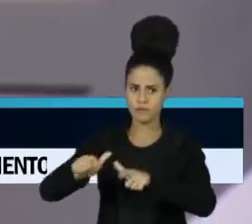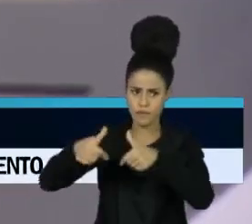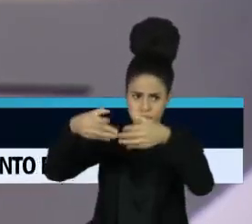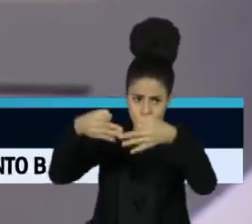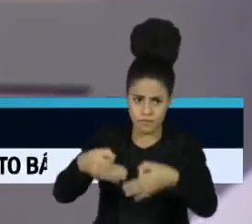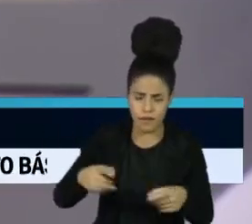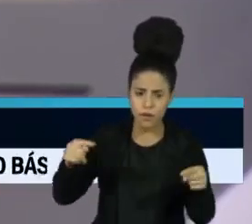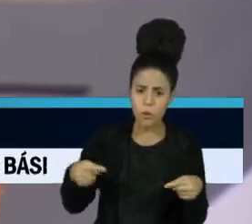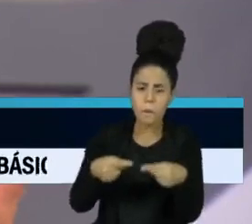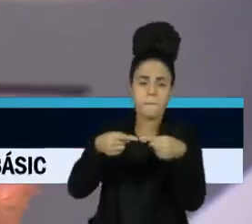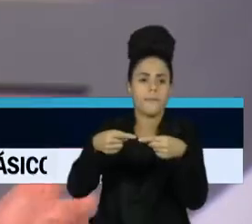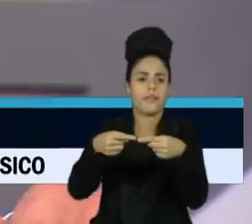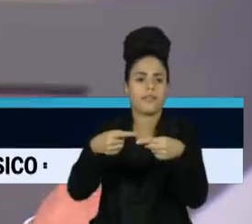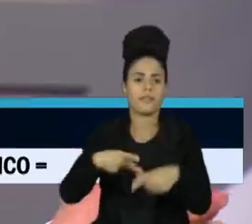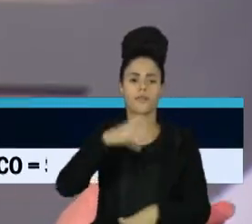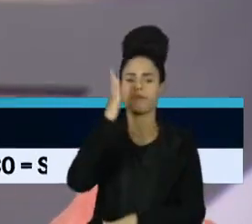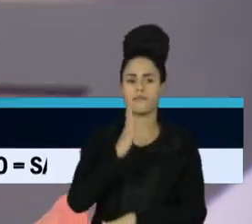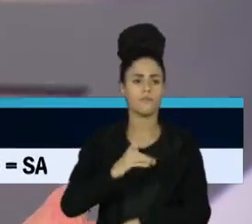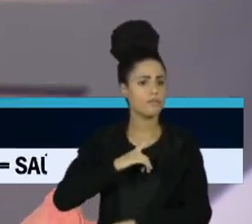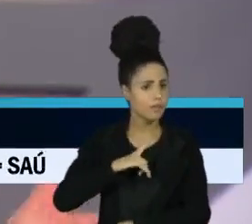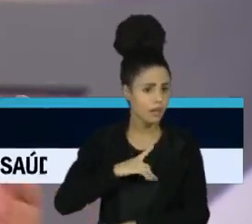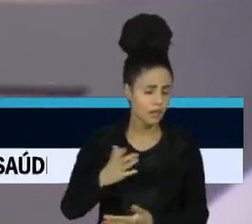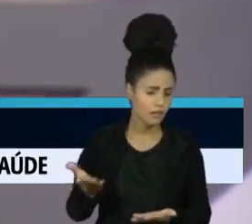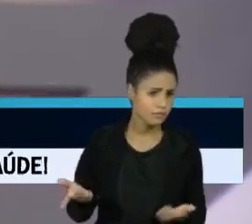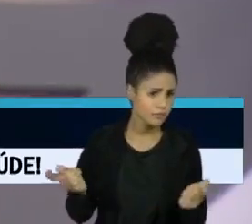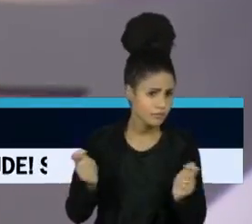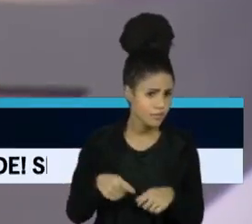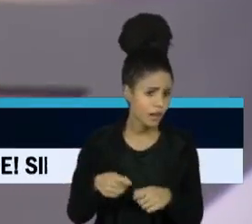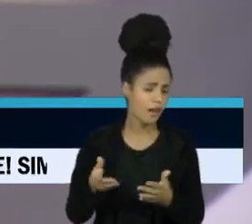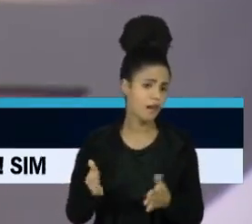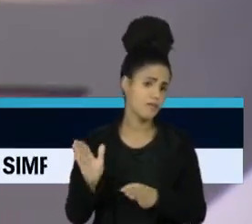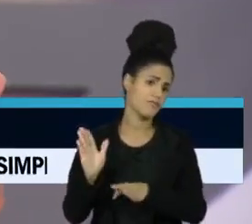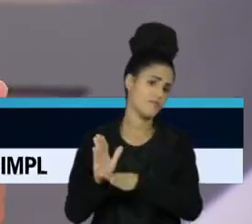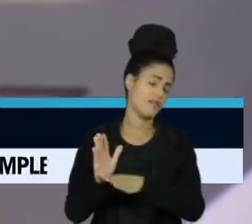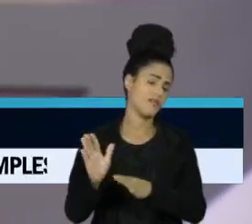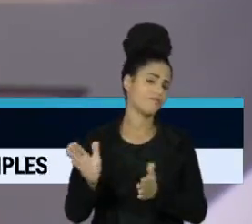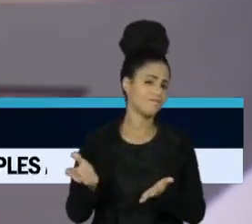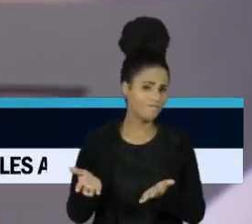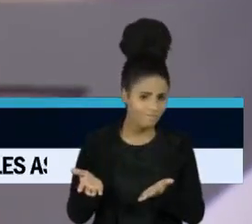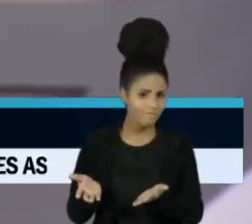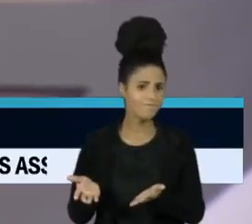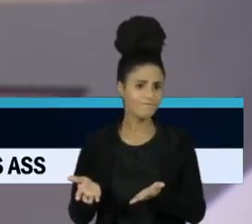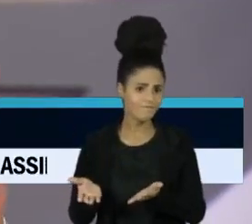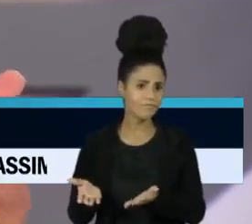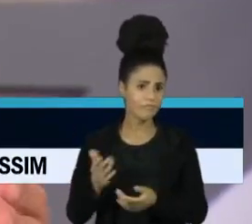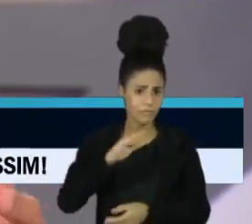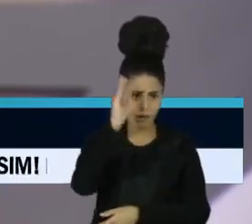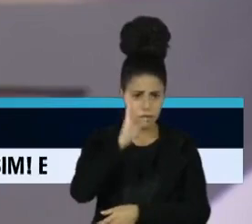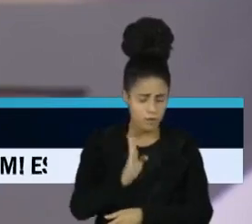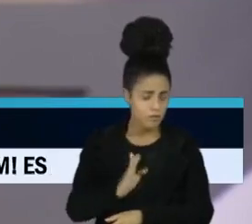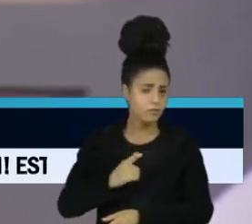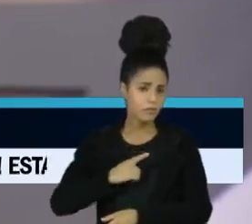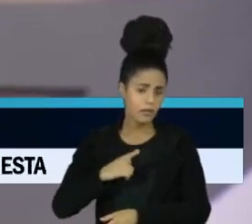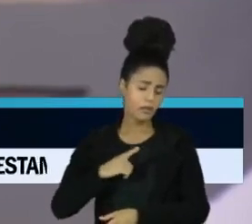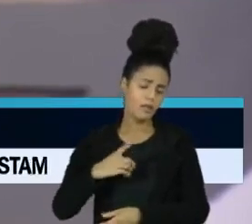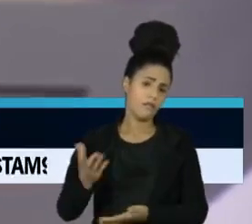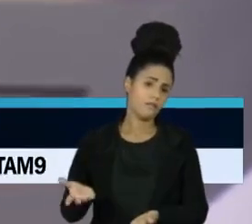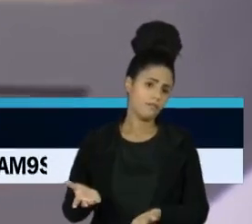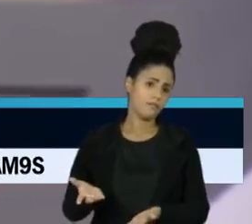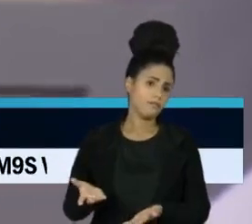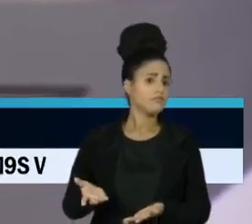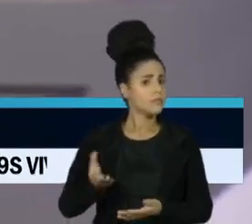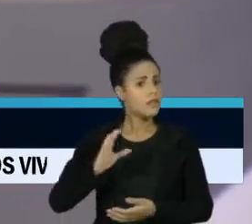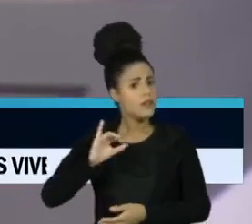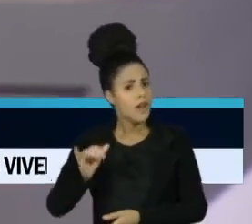que o seu o Brasil tem todas as condições de ter uma tirar o